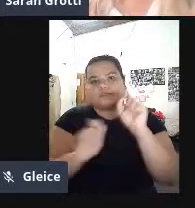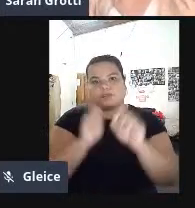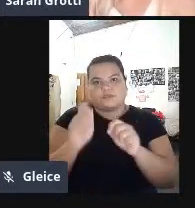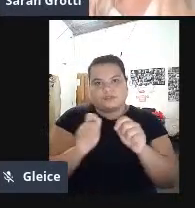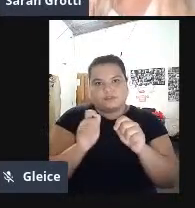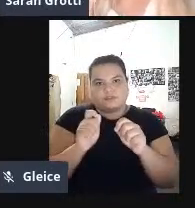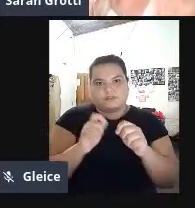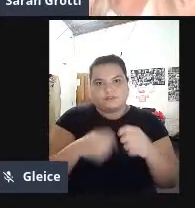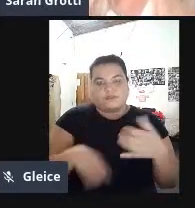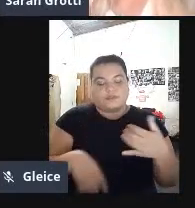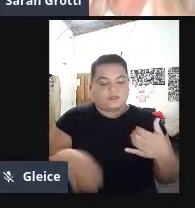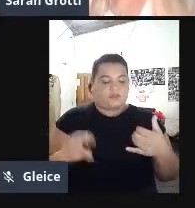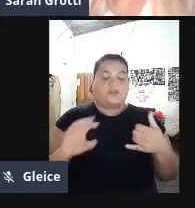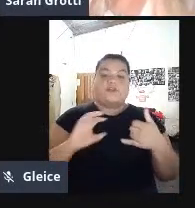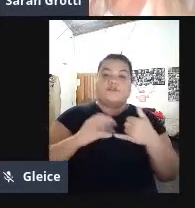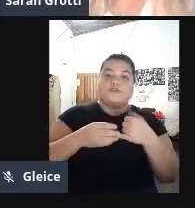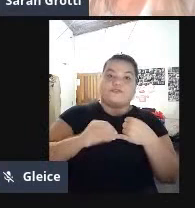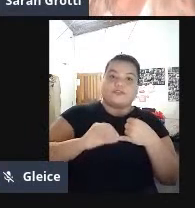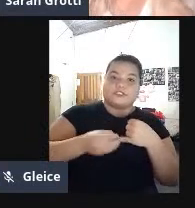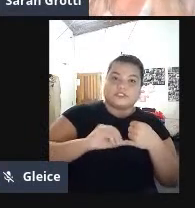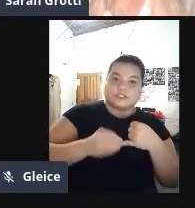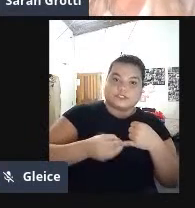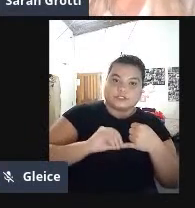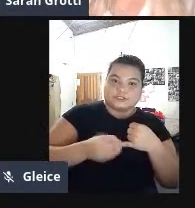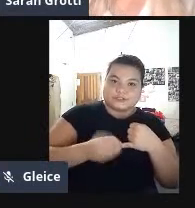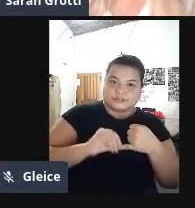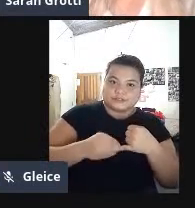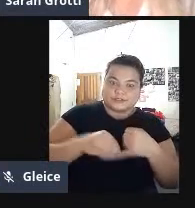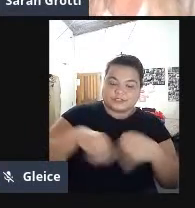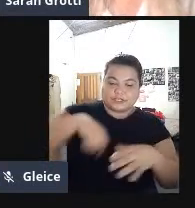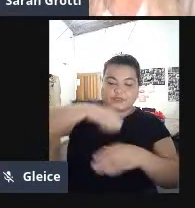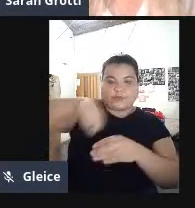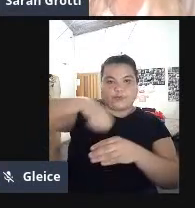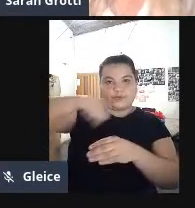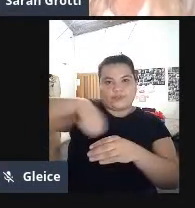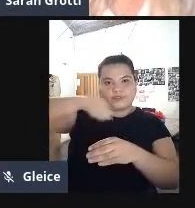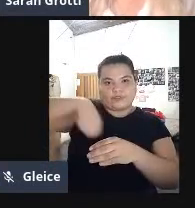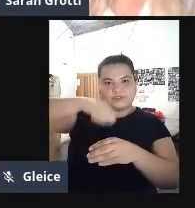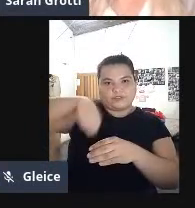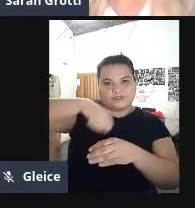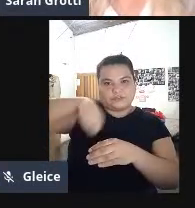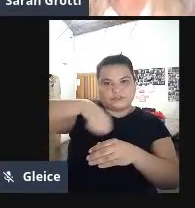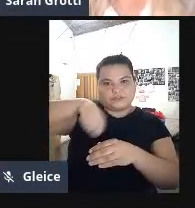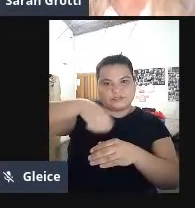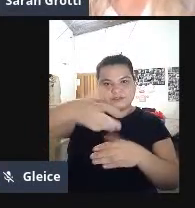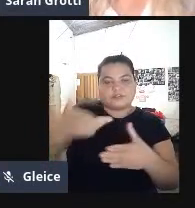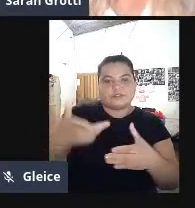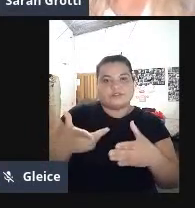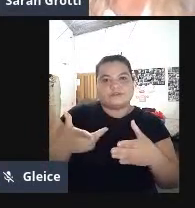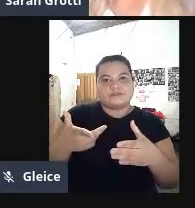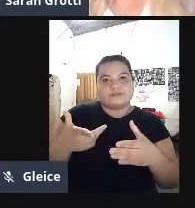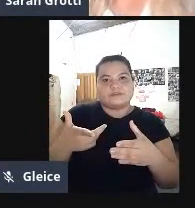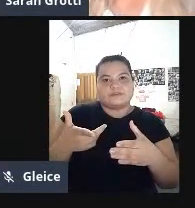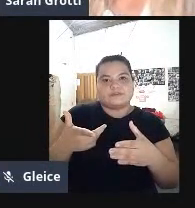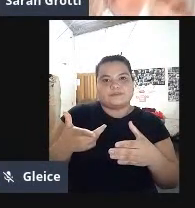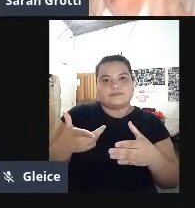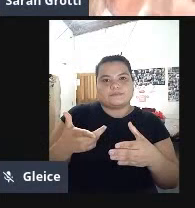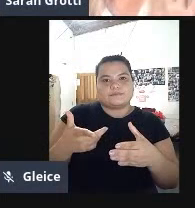em panela de ferro aumenta a quantidade de ferro naquela preparação. Em até